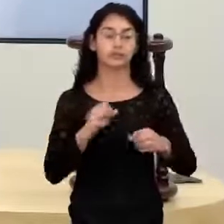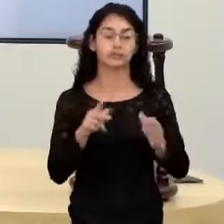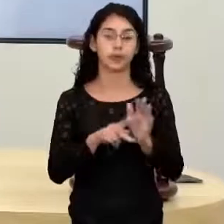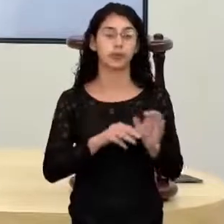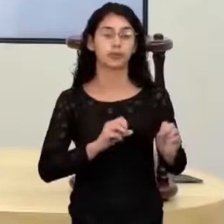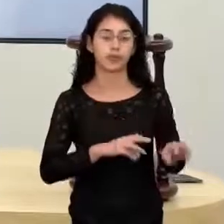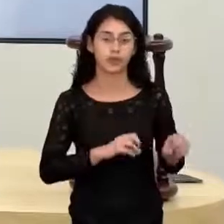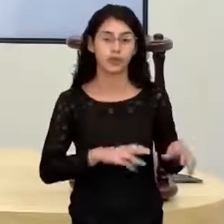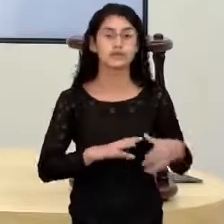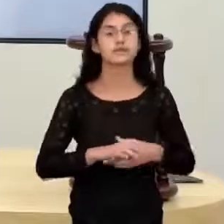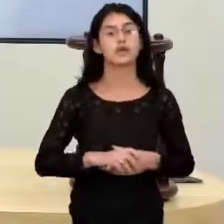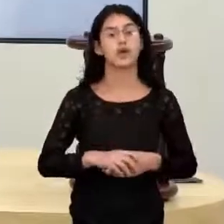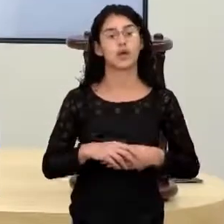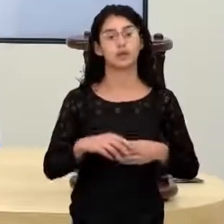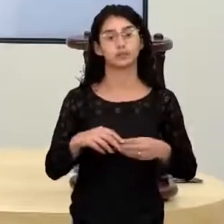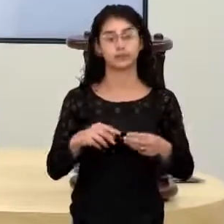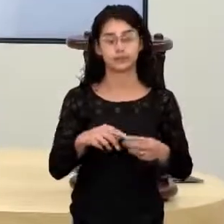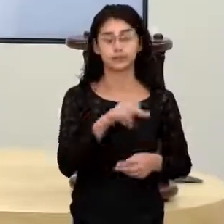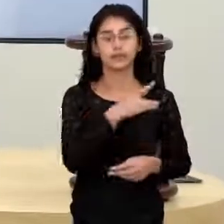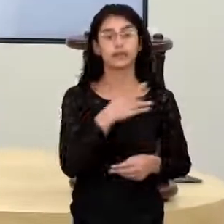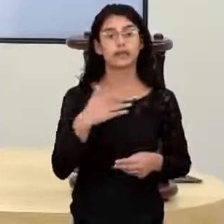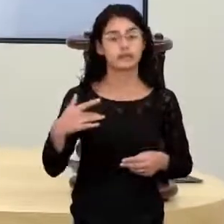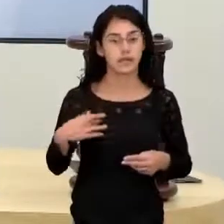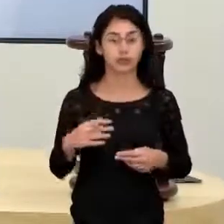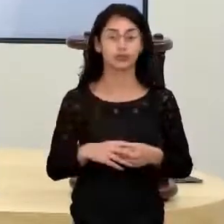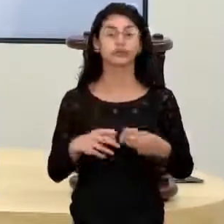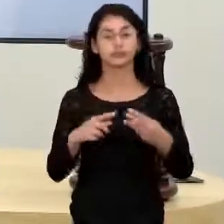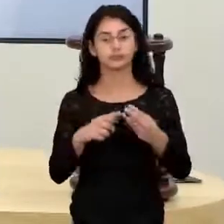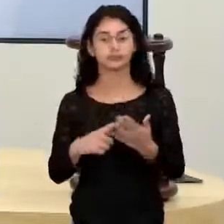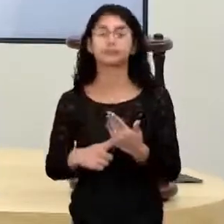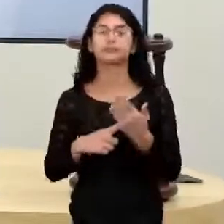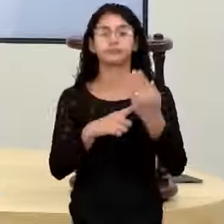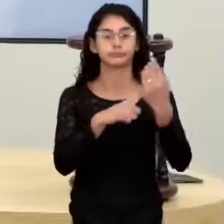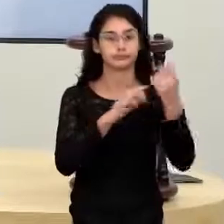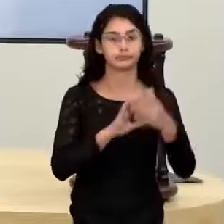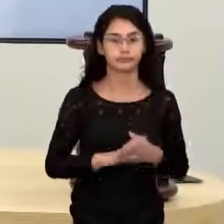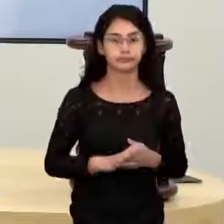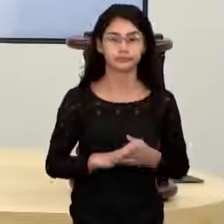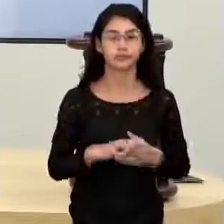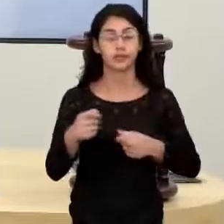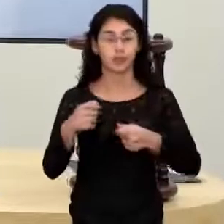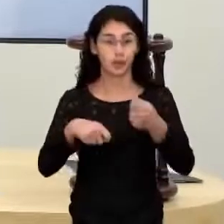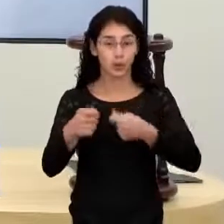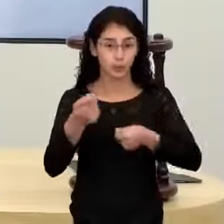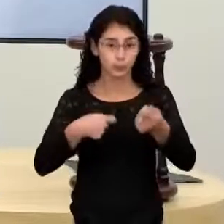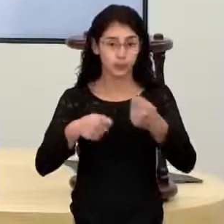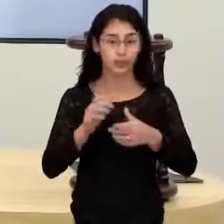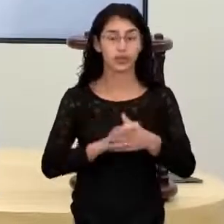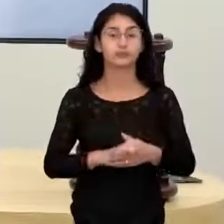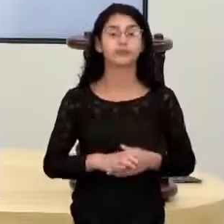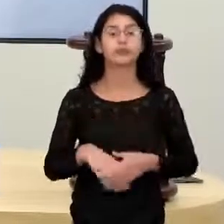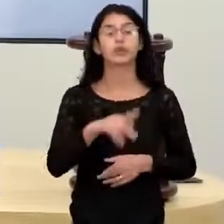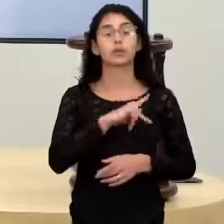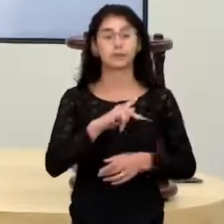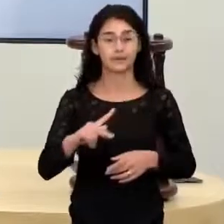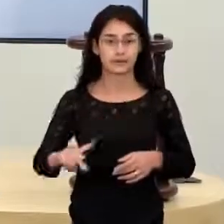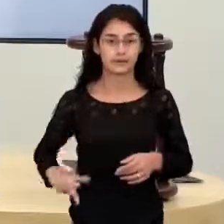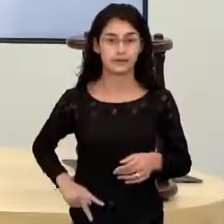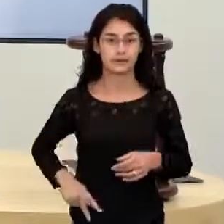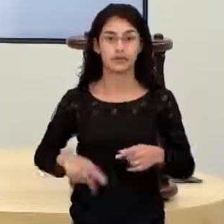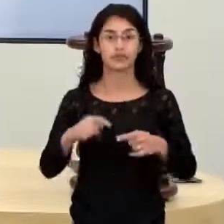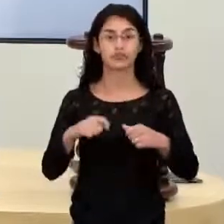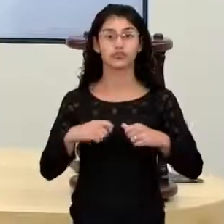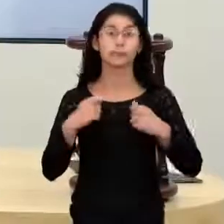Educação, o ministro da Saúde, ministro da Tecnologia, da Economia. E o presidente da República, ele